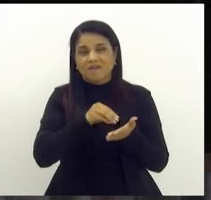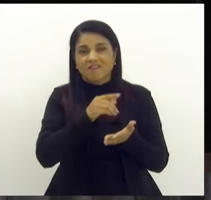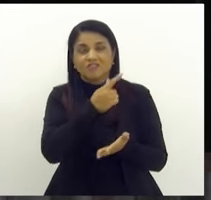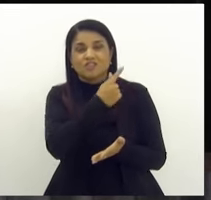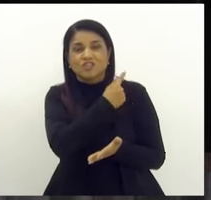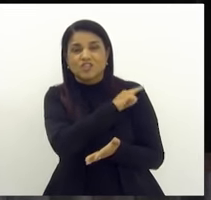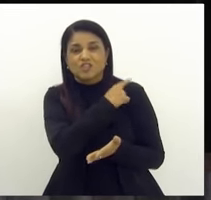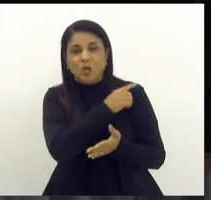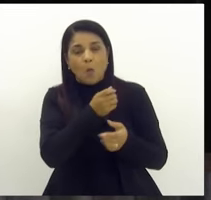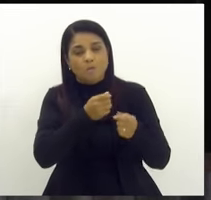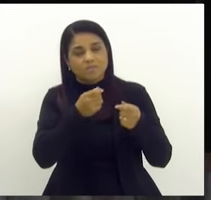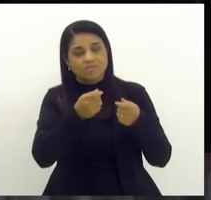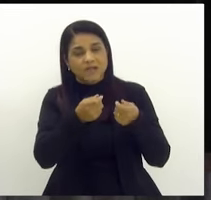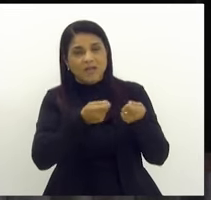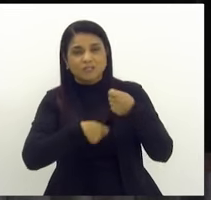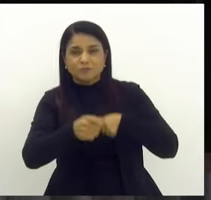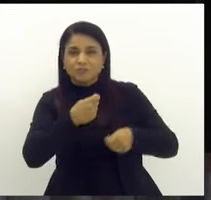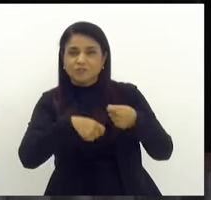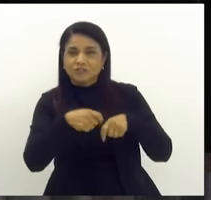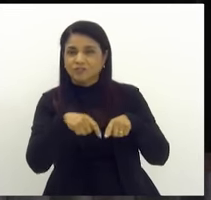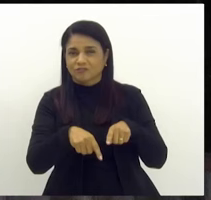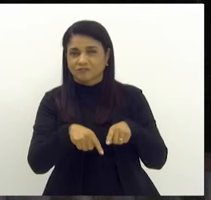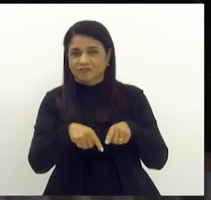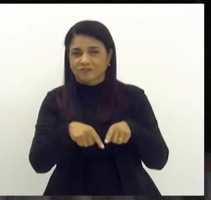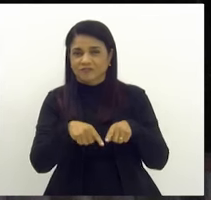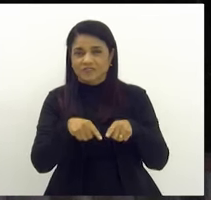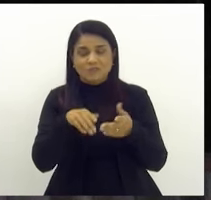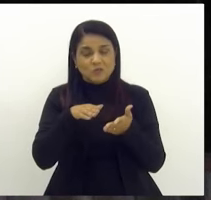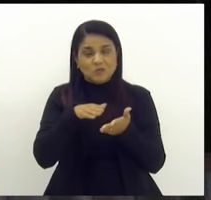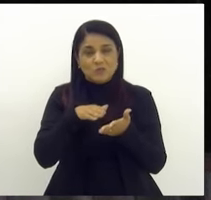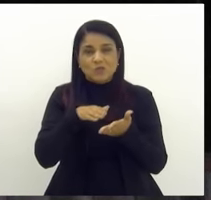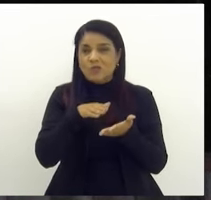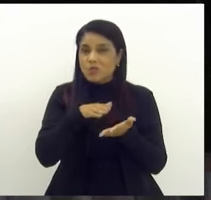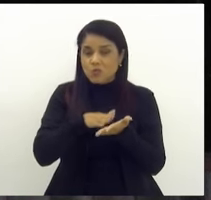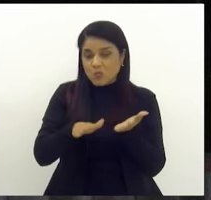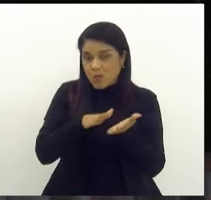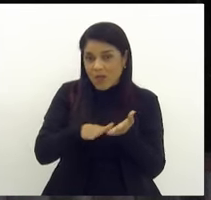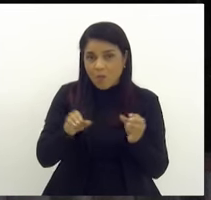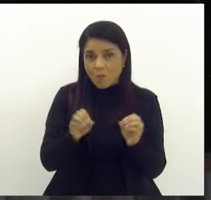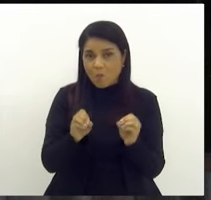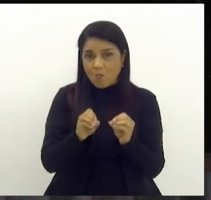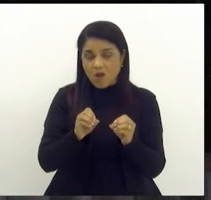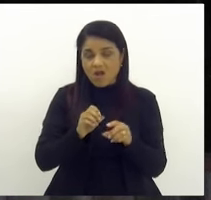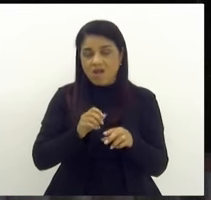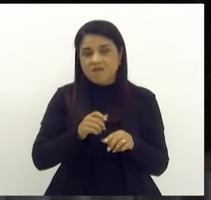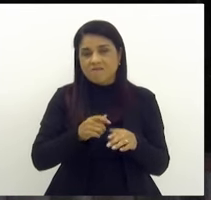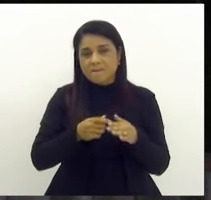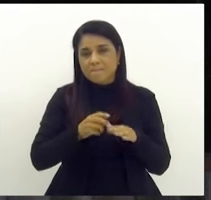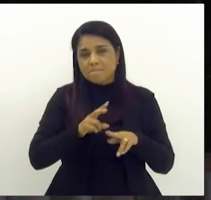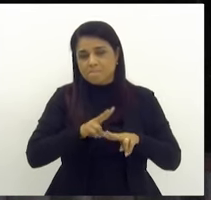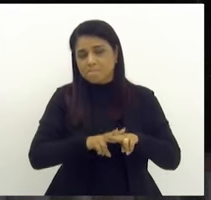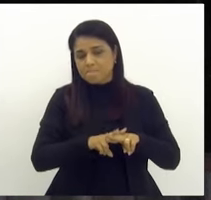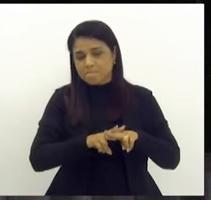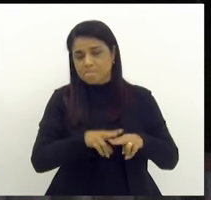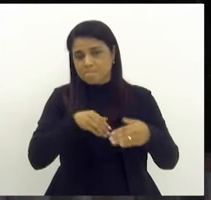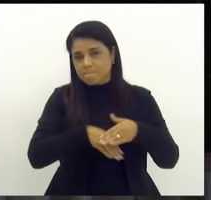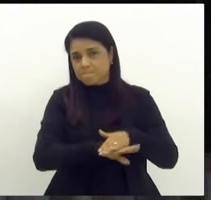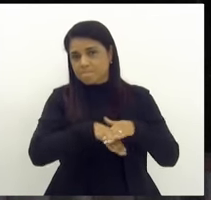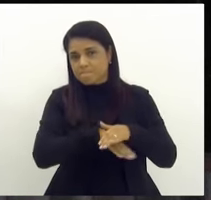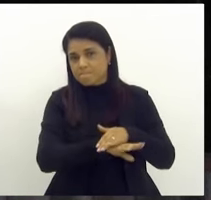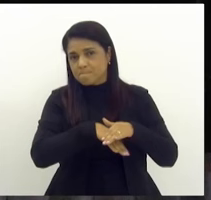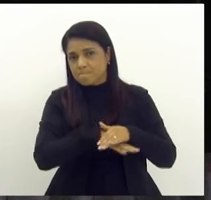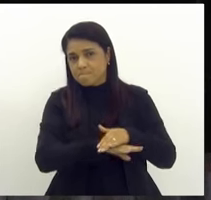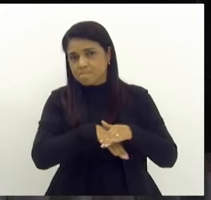oiro temão ele não gasta Deputado Dani ele não gasta ele fica segurando segurando segurando não gasta aí passa um